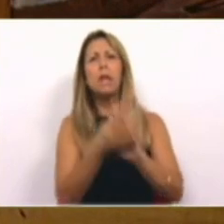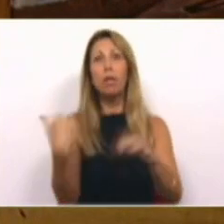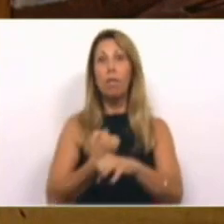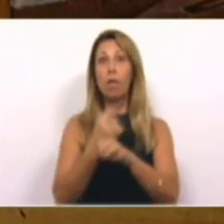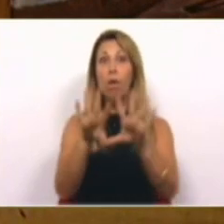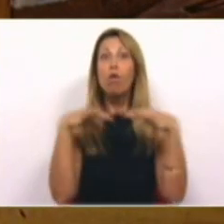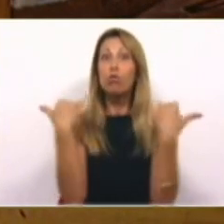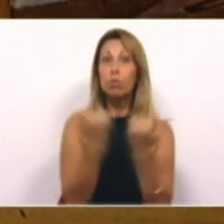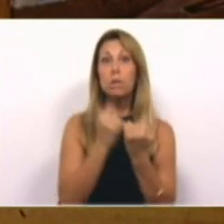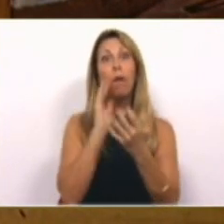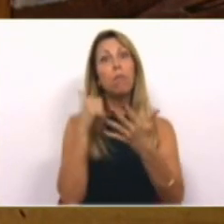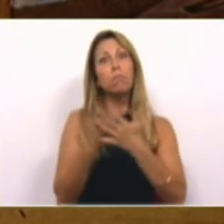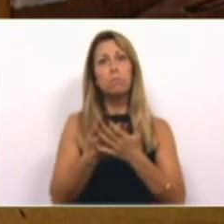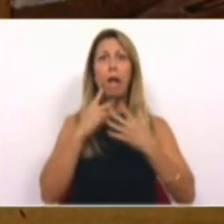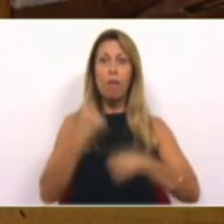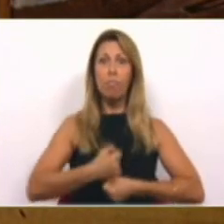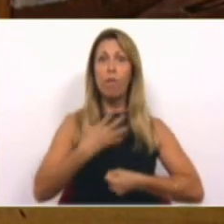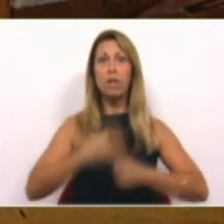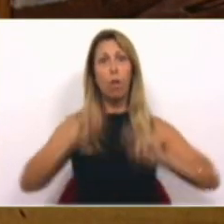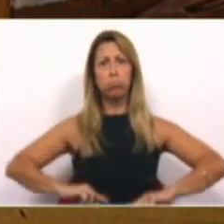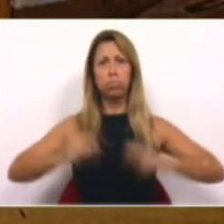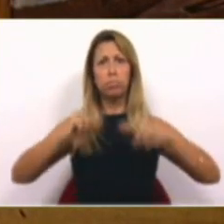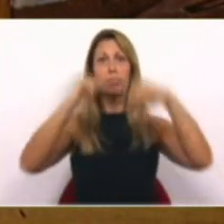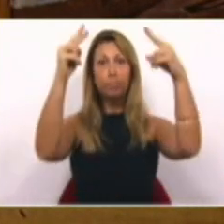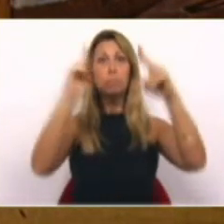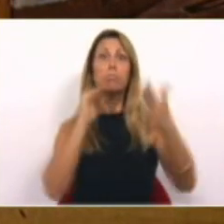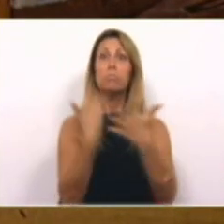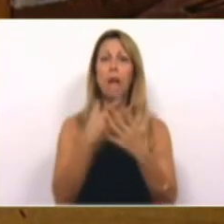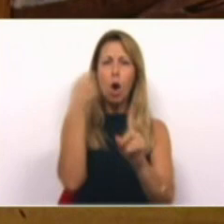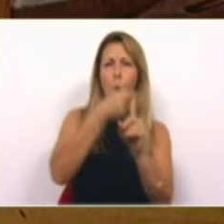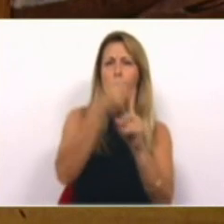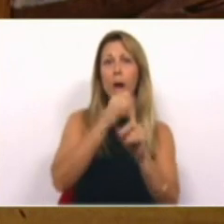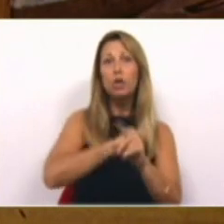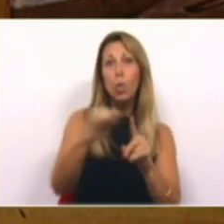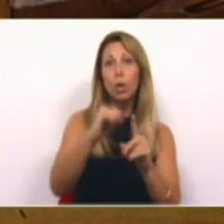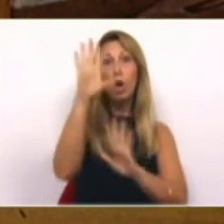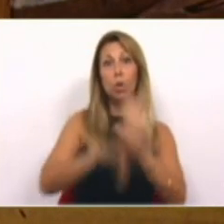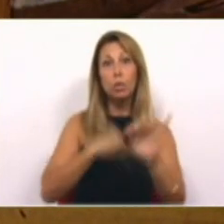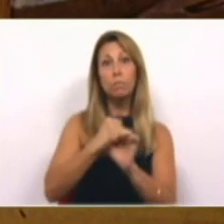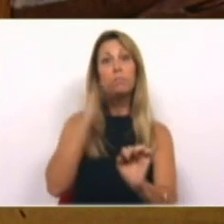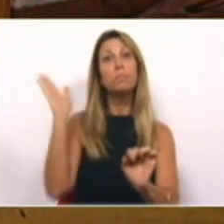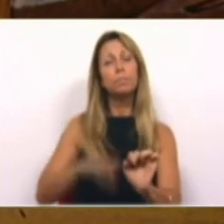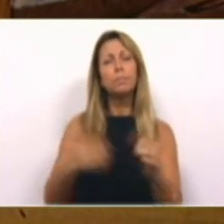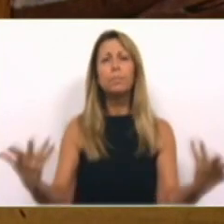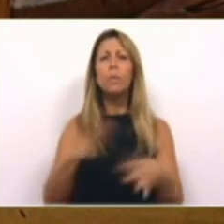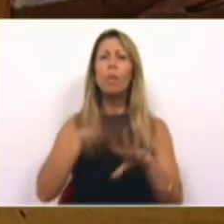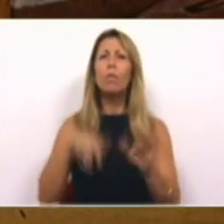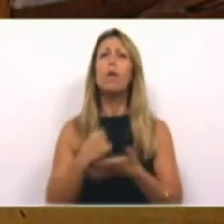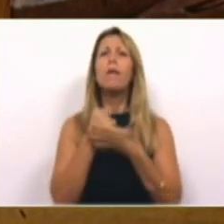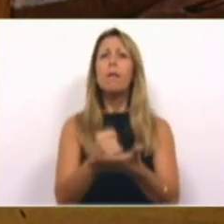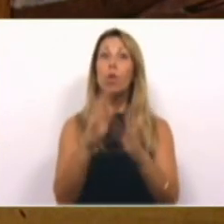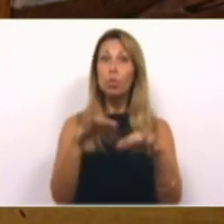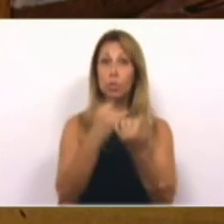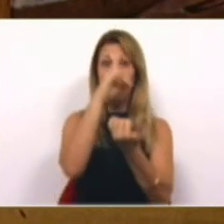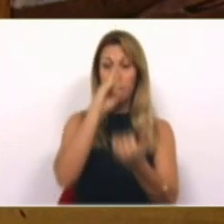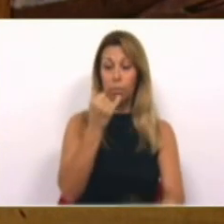as progressões nas carreiras e combatendo a precariedade. E no que toca à ação social, relembro que desde 2013,